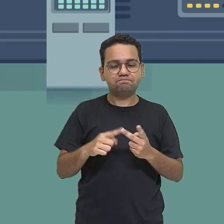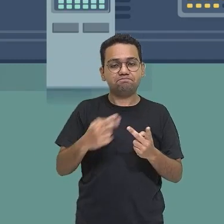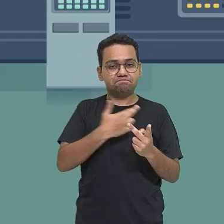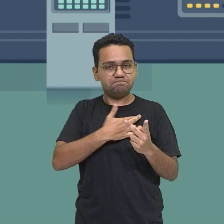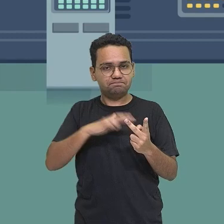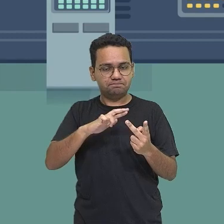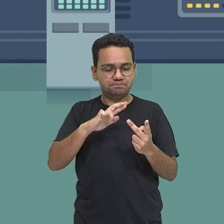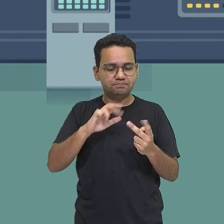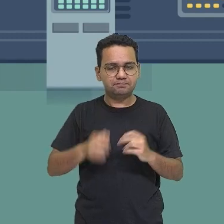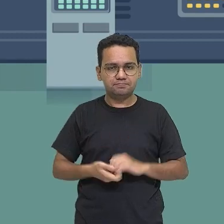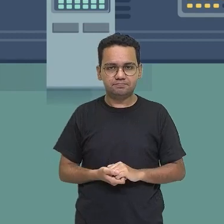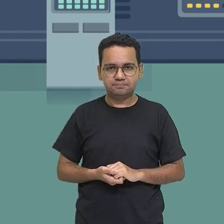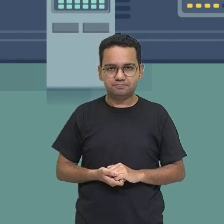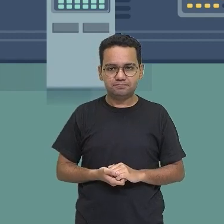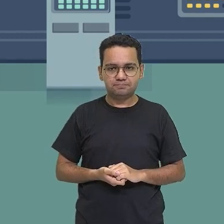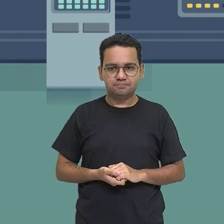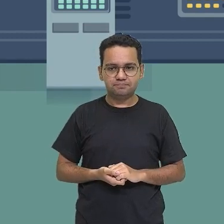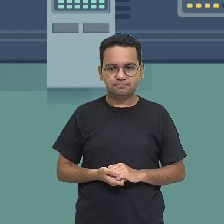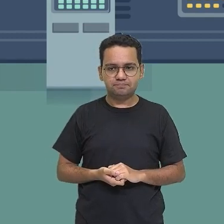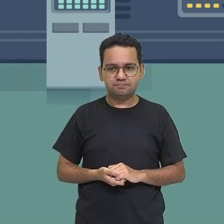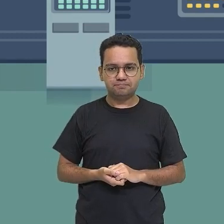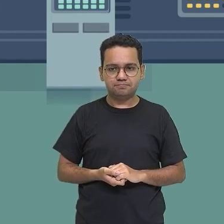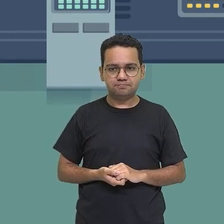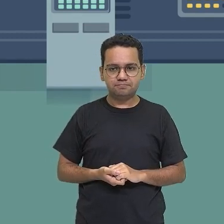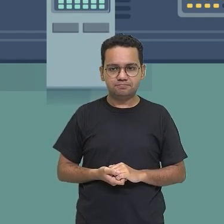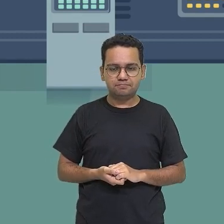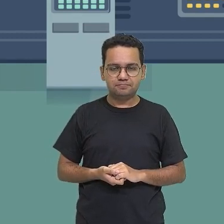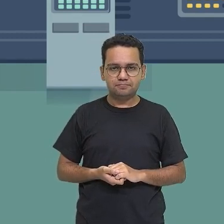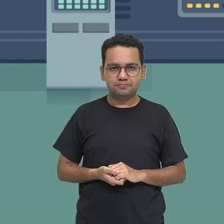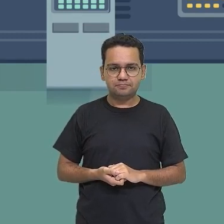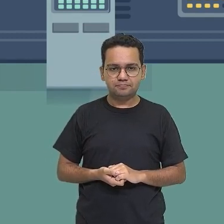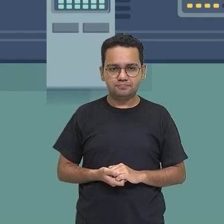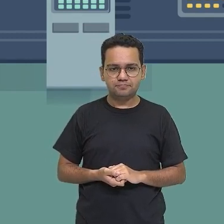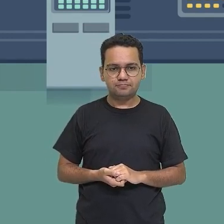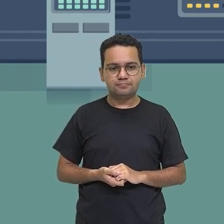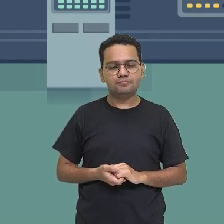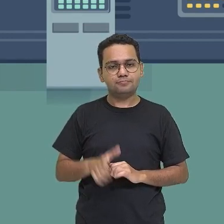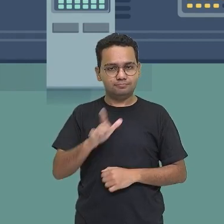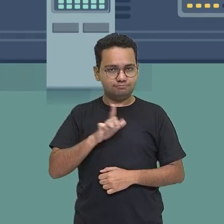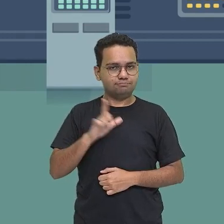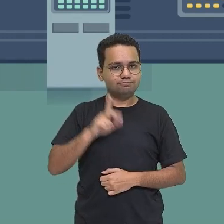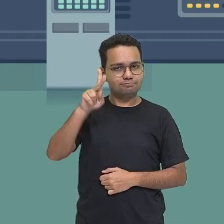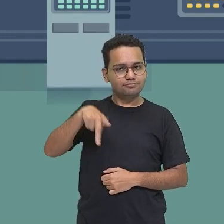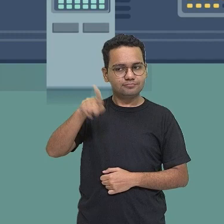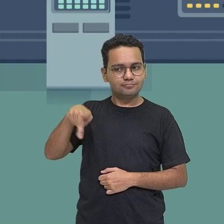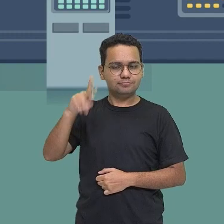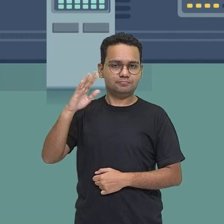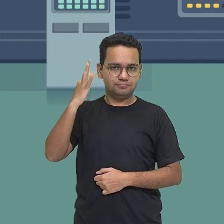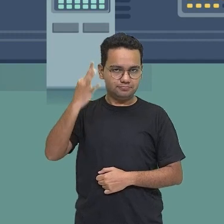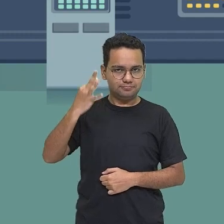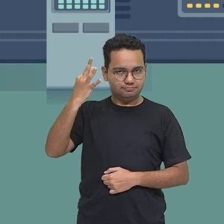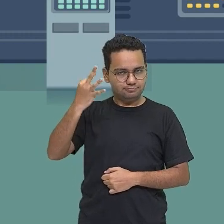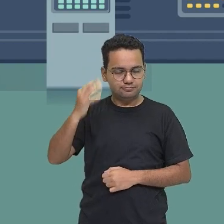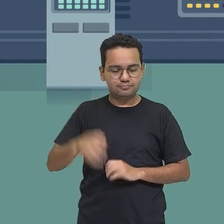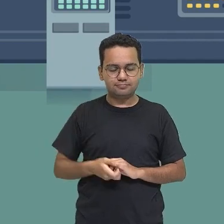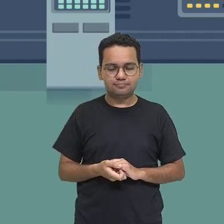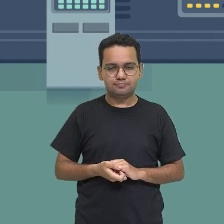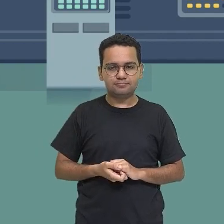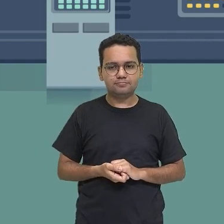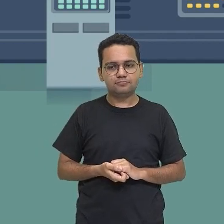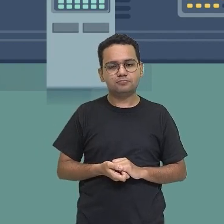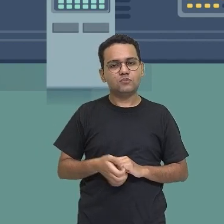religiosa e filosófica. Então, nós vamos ter a presença do professor de filosofia e depois